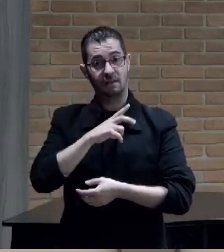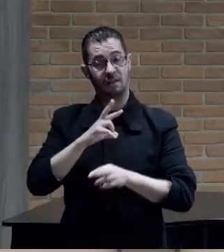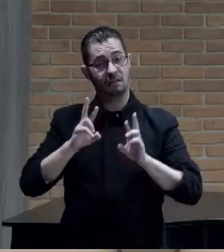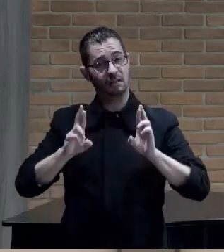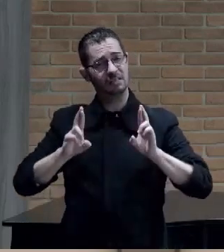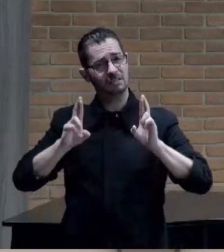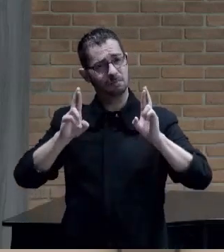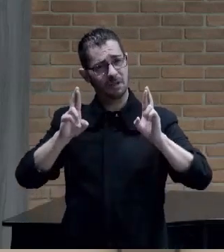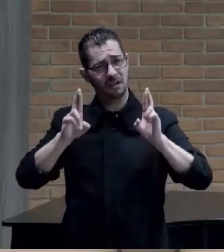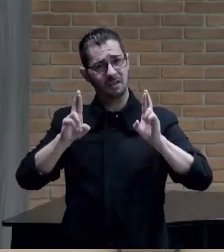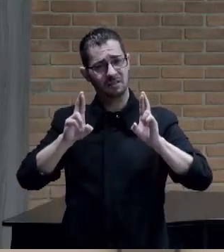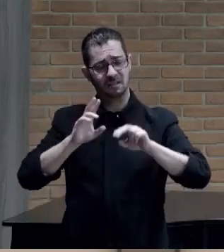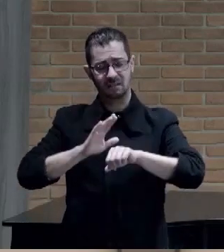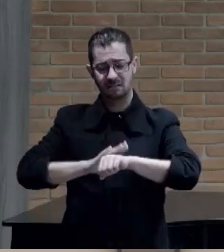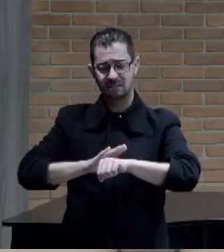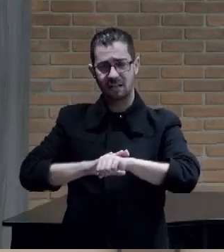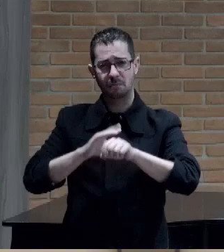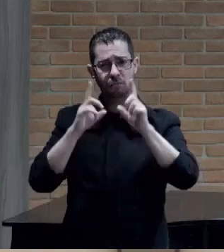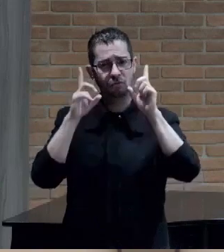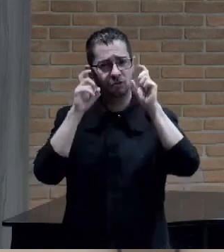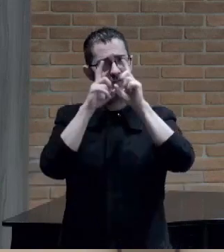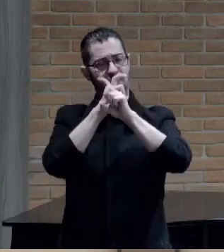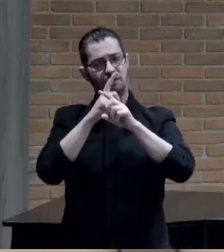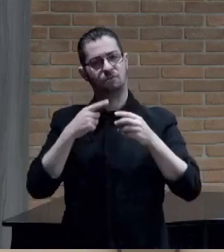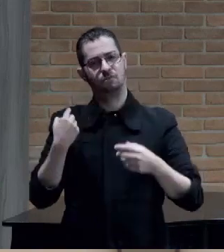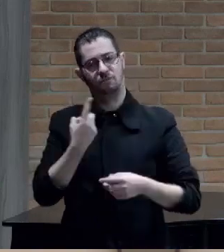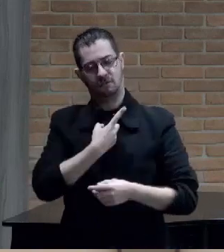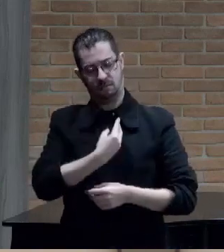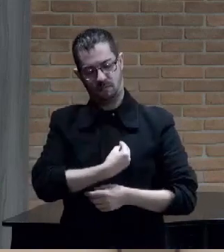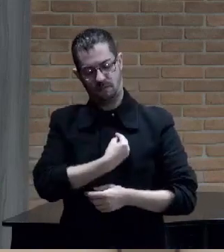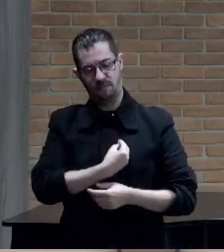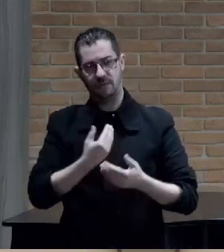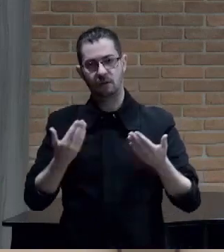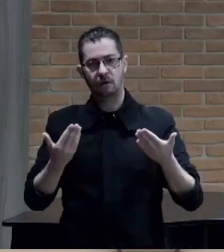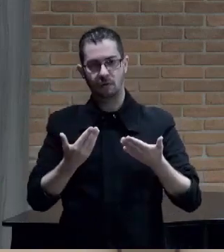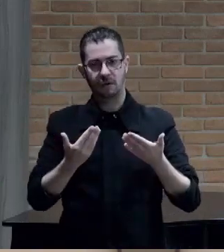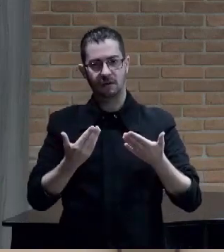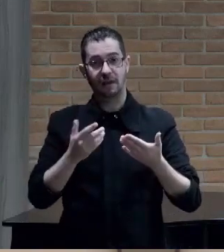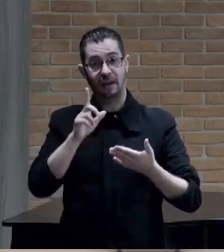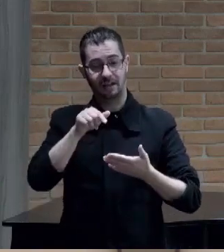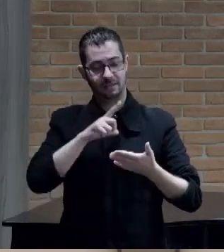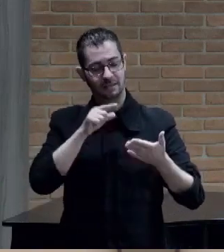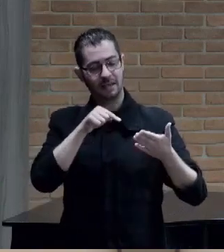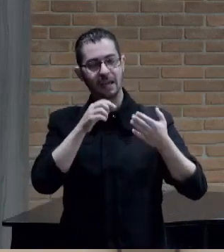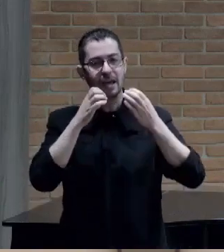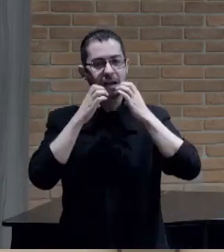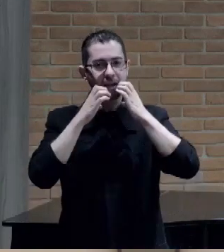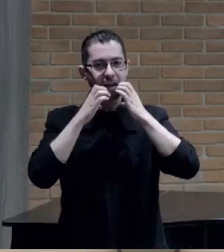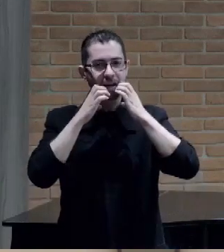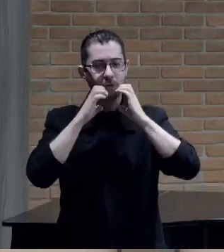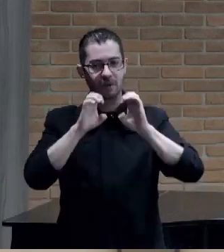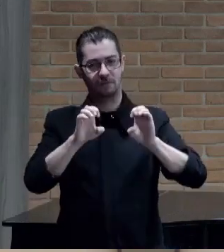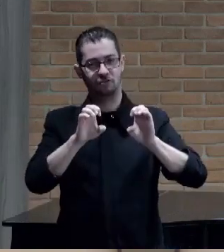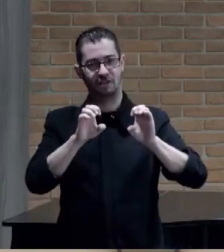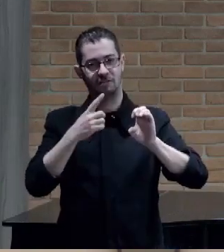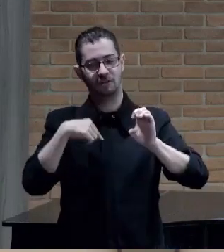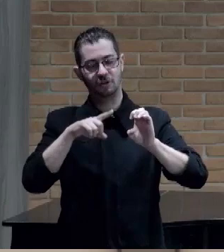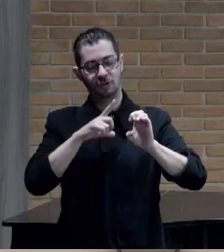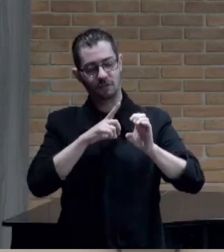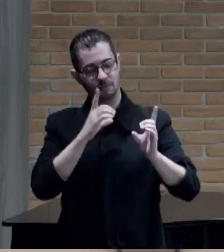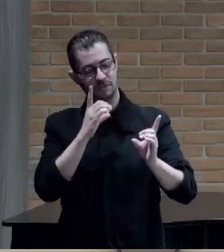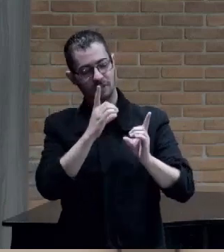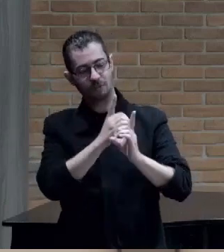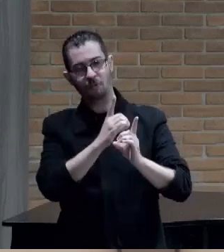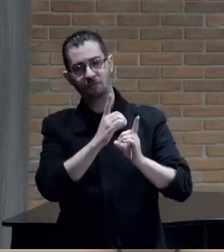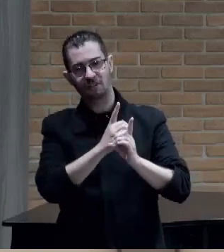nesses tempos difíceis que nós estamos vivendo. Essa é a mensagem do Evangelho. E é nela que nós vamos